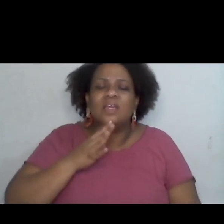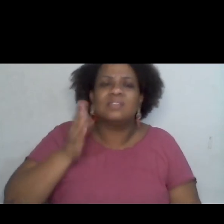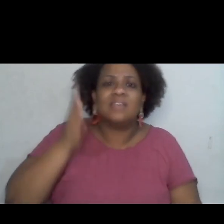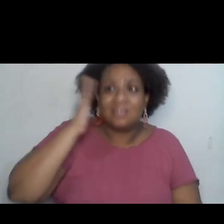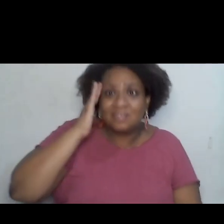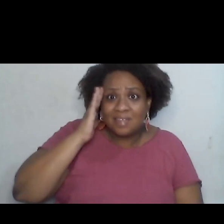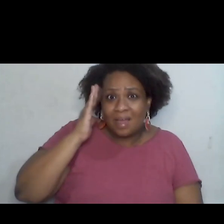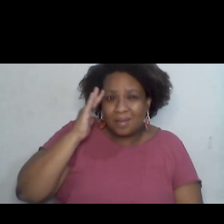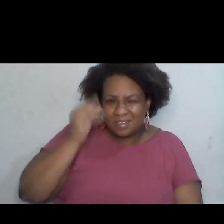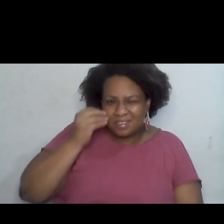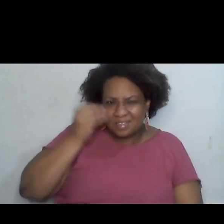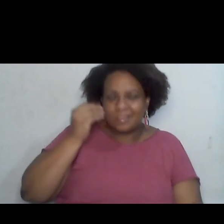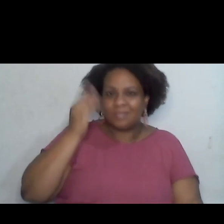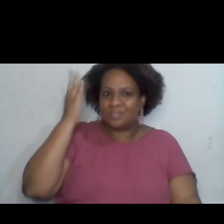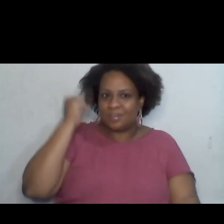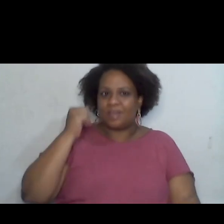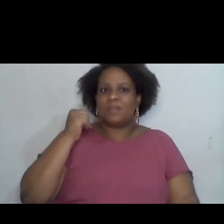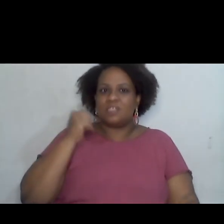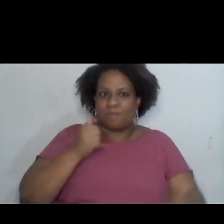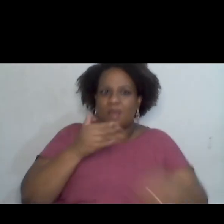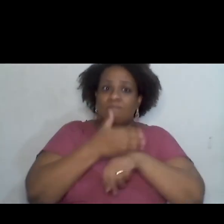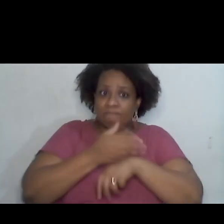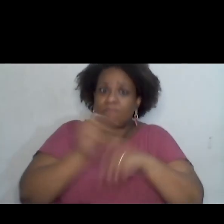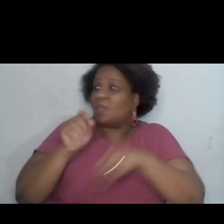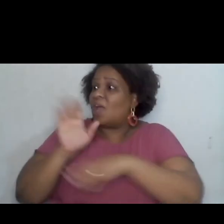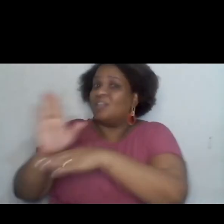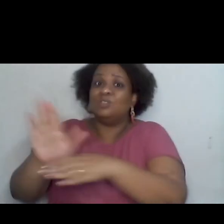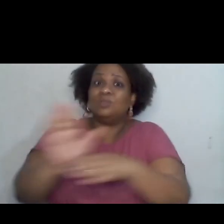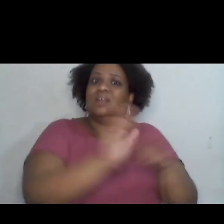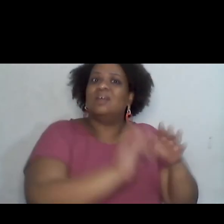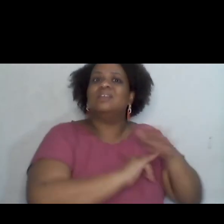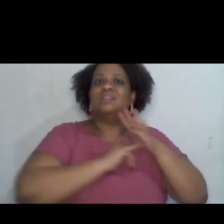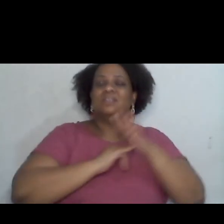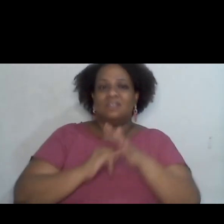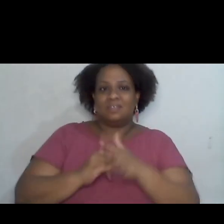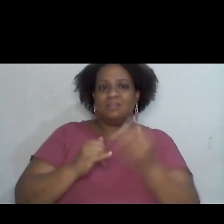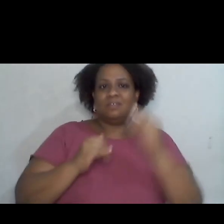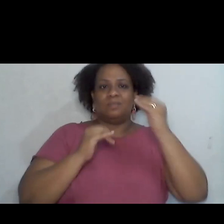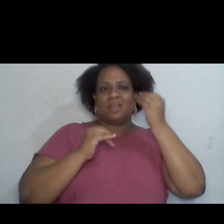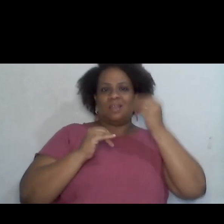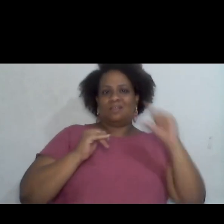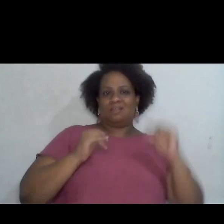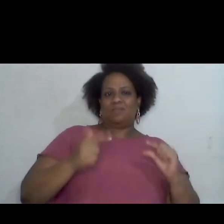quem já tem mais experiência, possa também ajudar as instituições que têm menos experiência. Então,